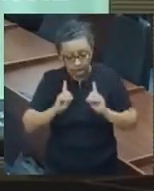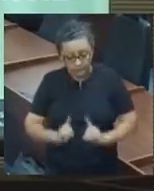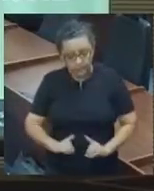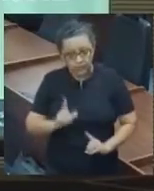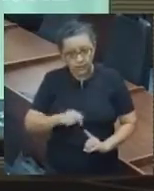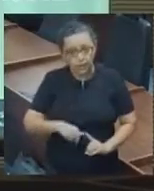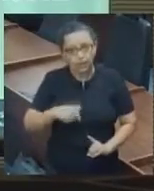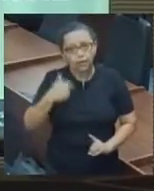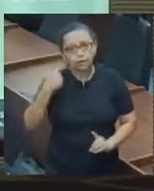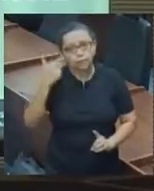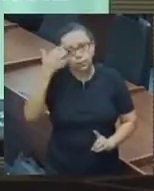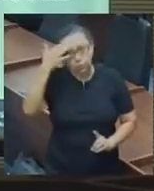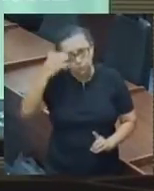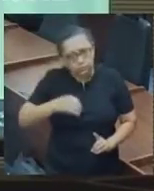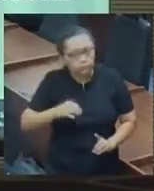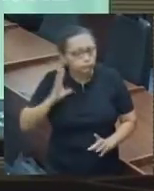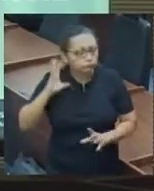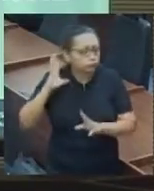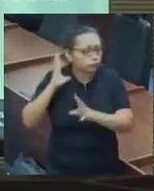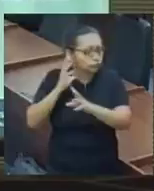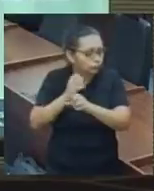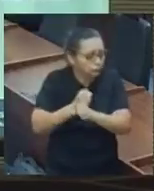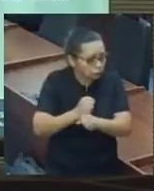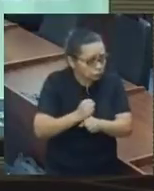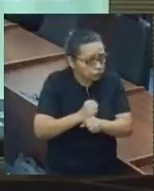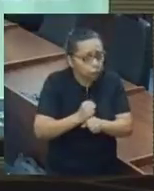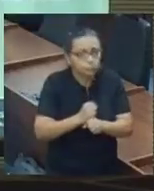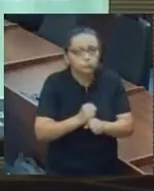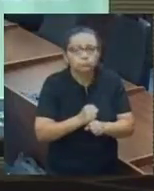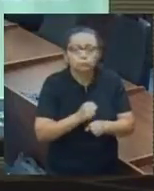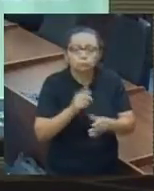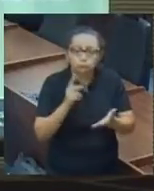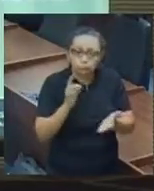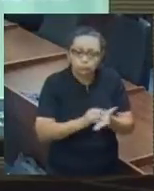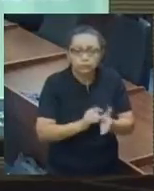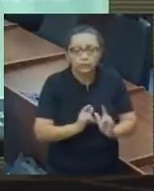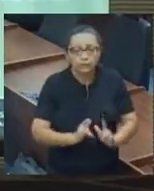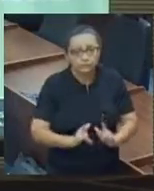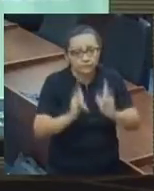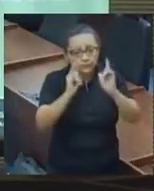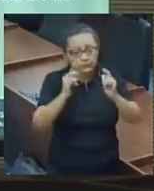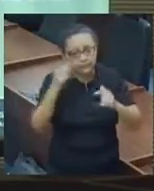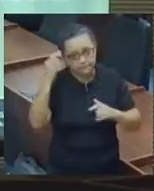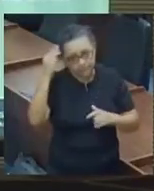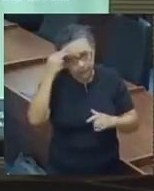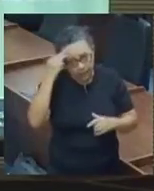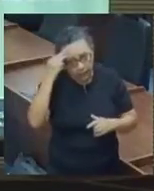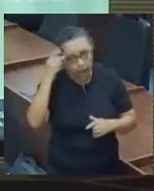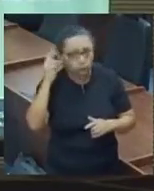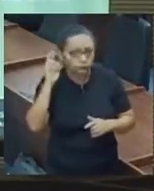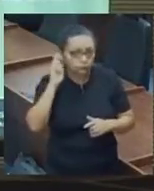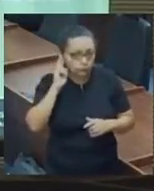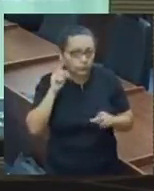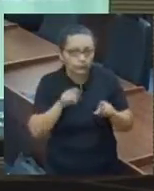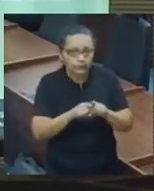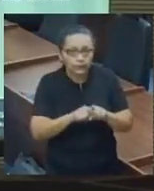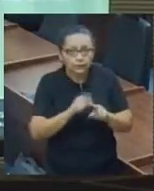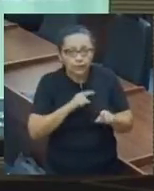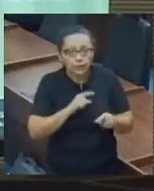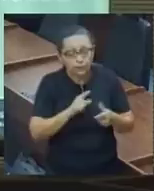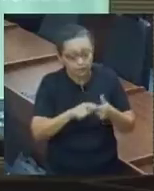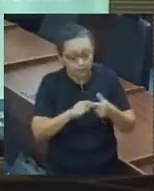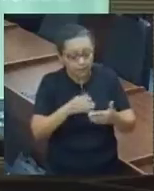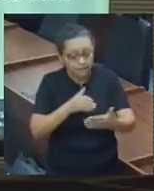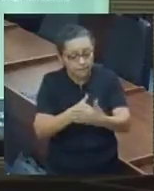longo prazo de natureza física mental intelectual ou sensorial o qual interação como mais barreiras